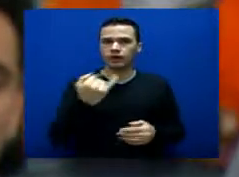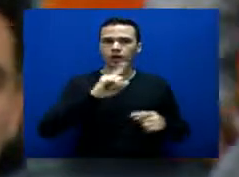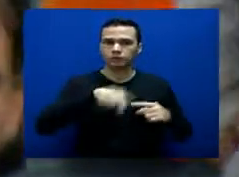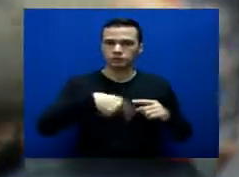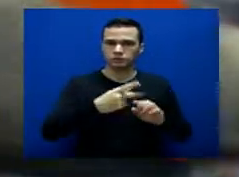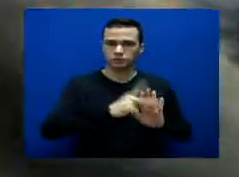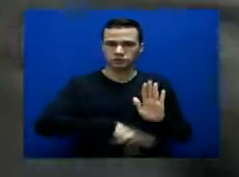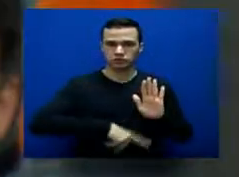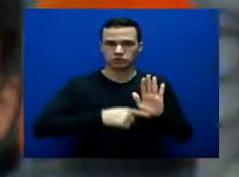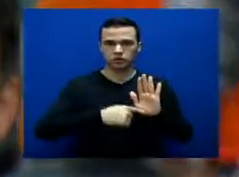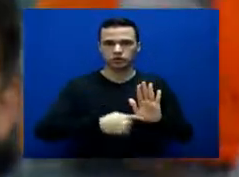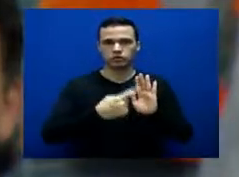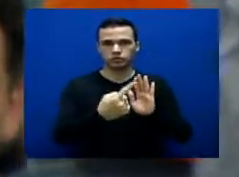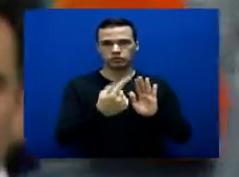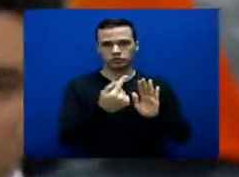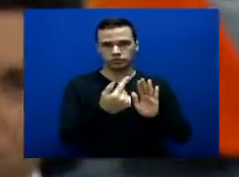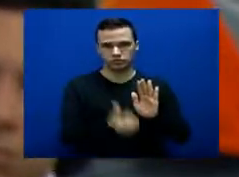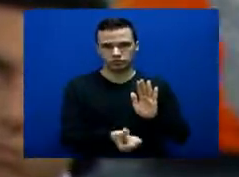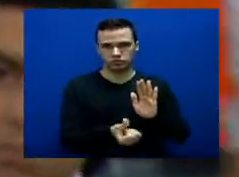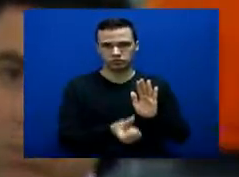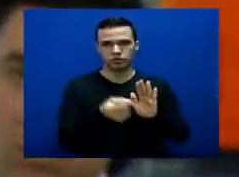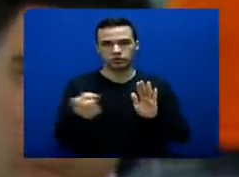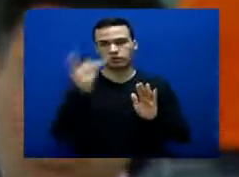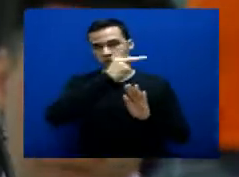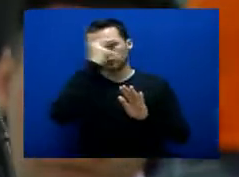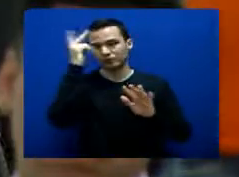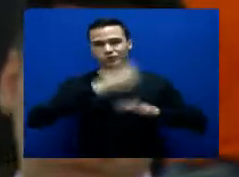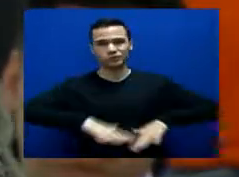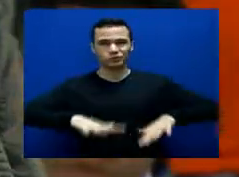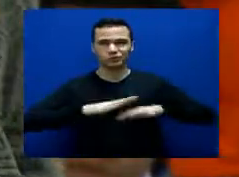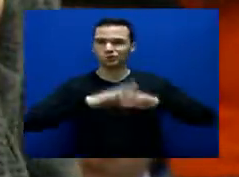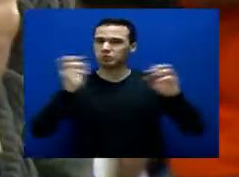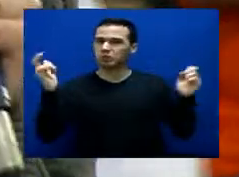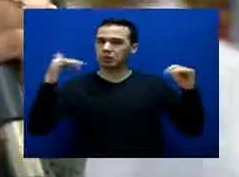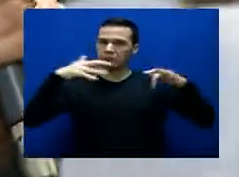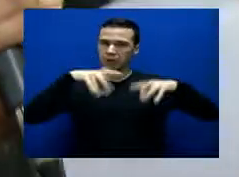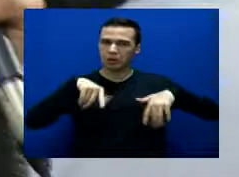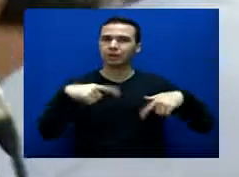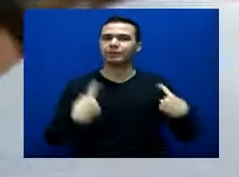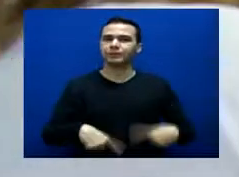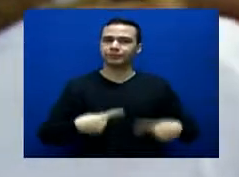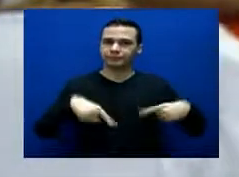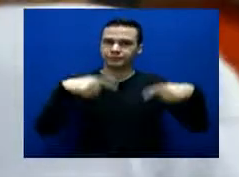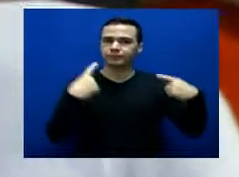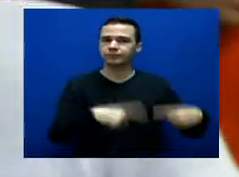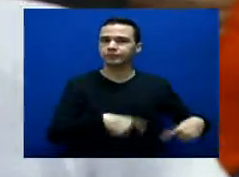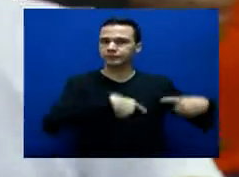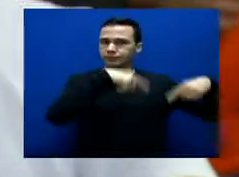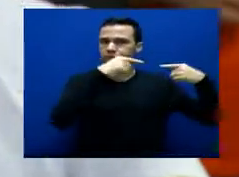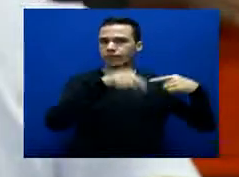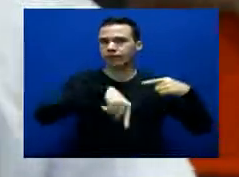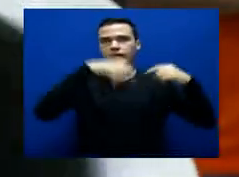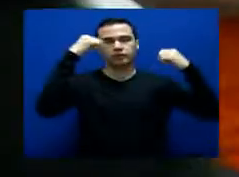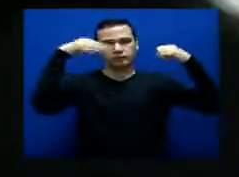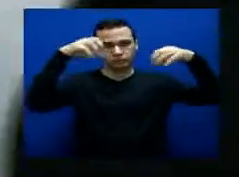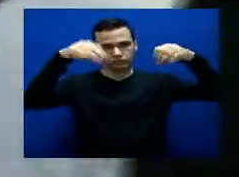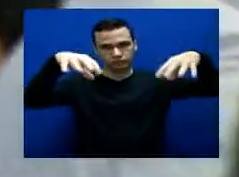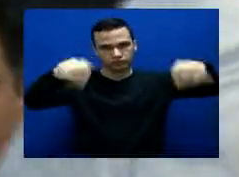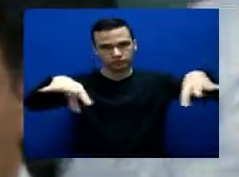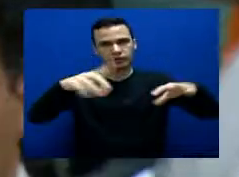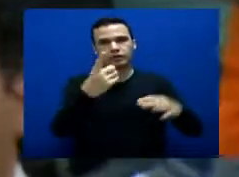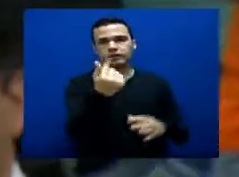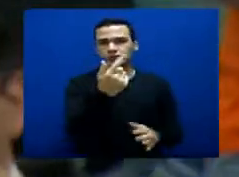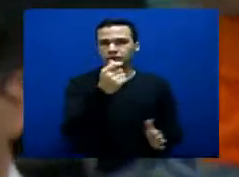próximo projeto, que é 176. A população veio para debater o projeto da iluminação, aí da taxa,